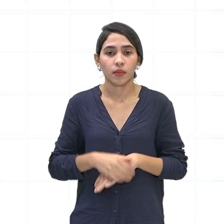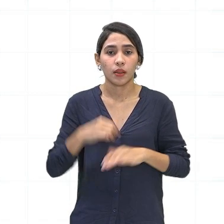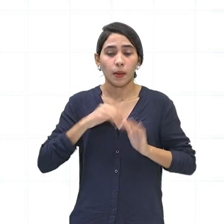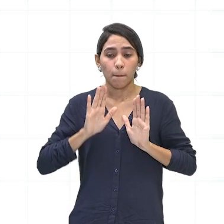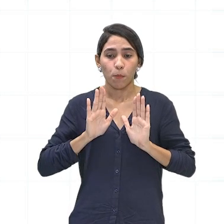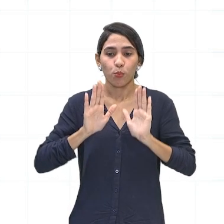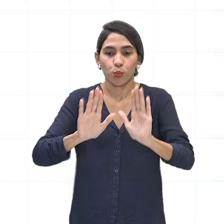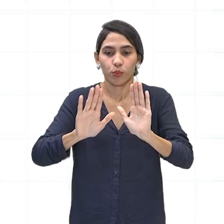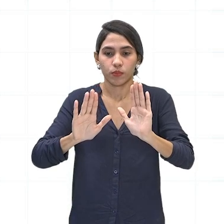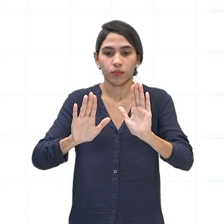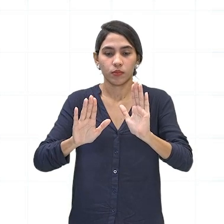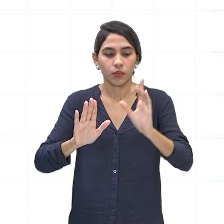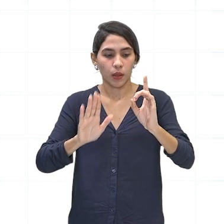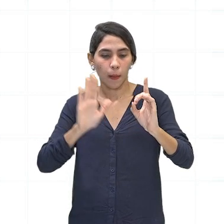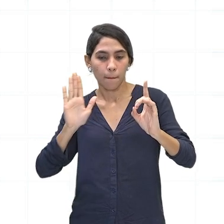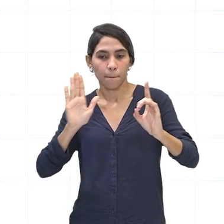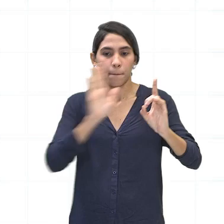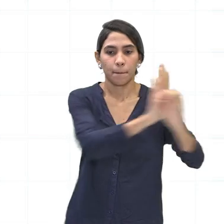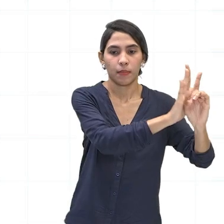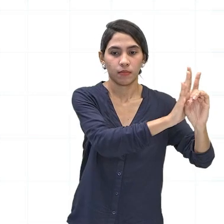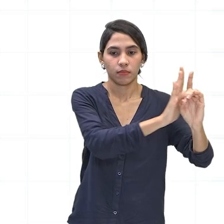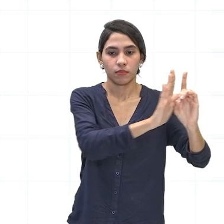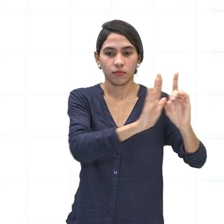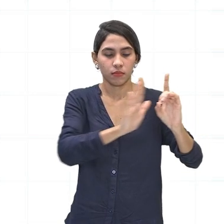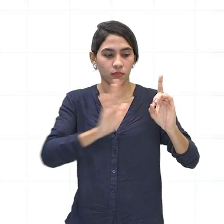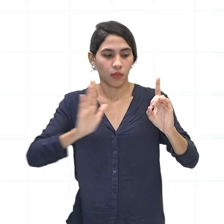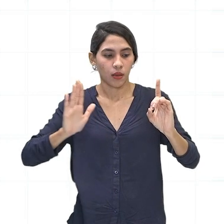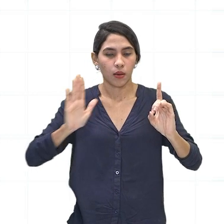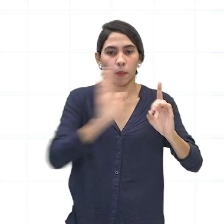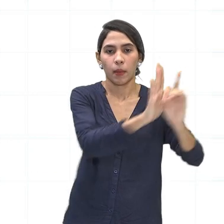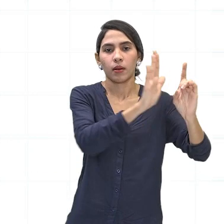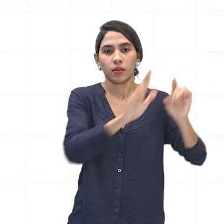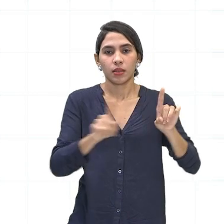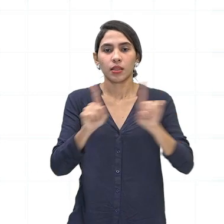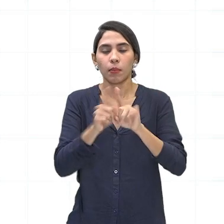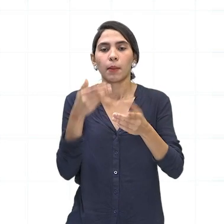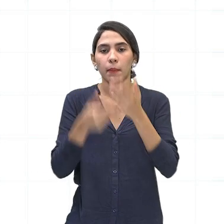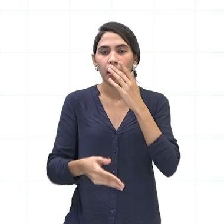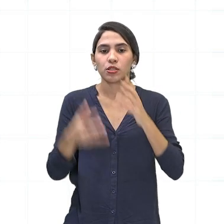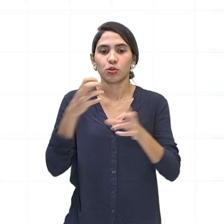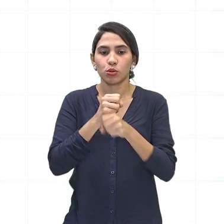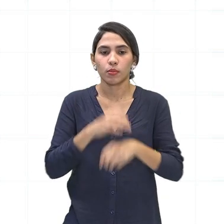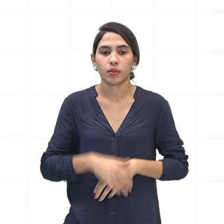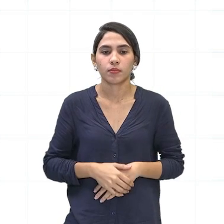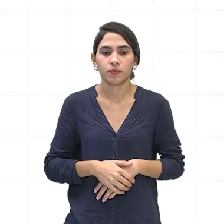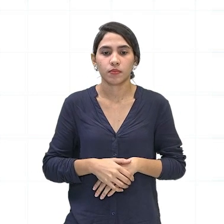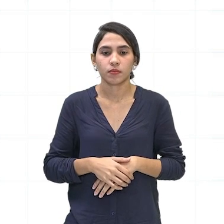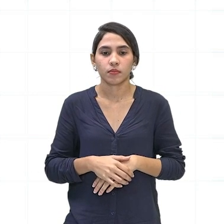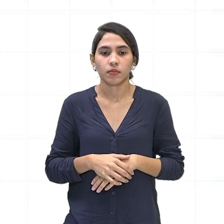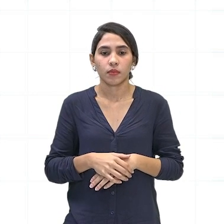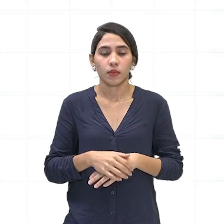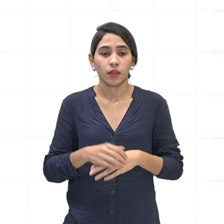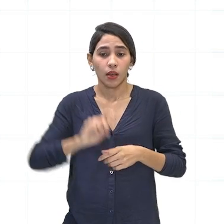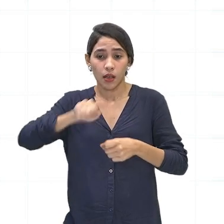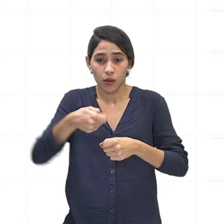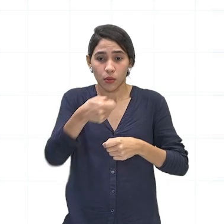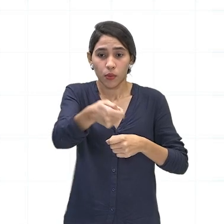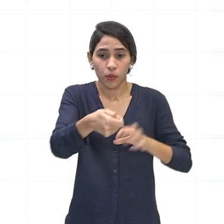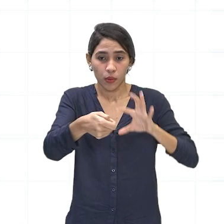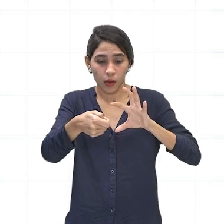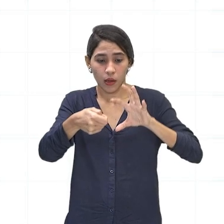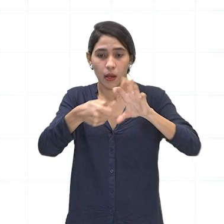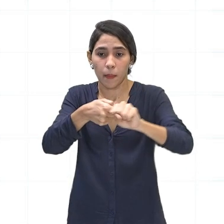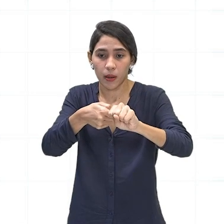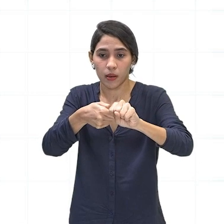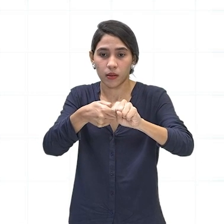o adversário para fora da área da luta também. Segurar a shinai fora da